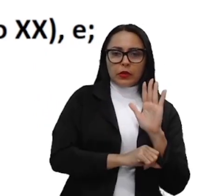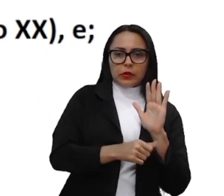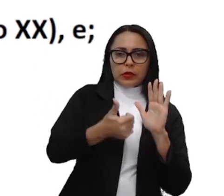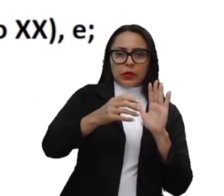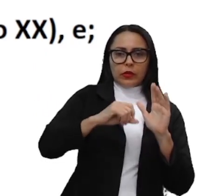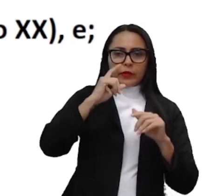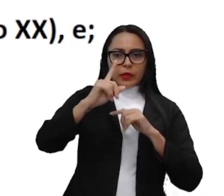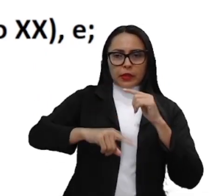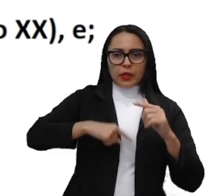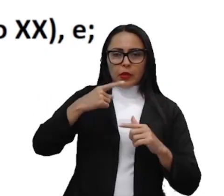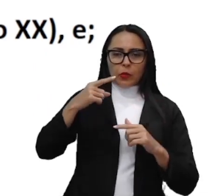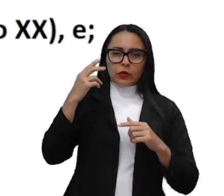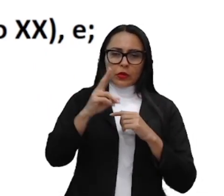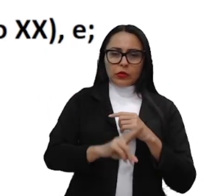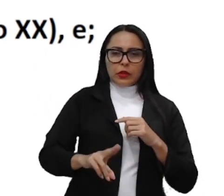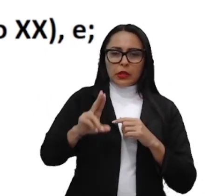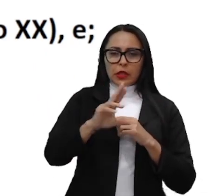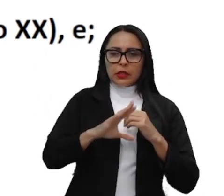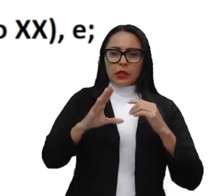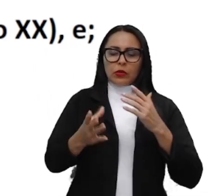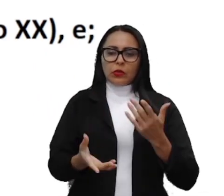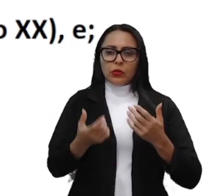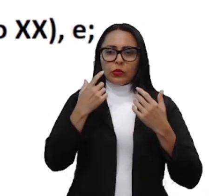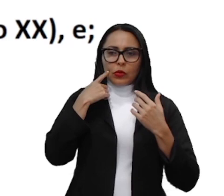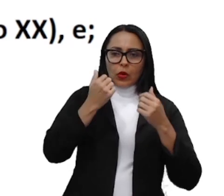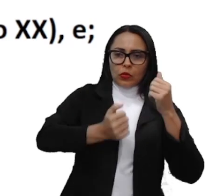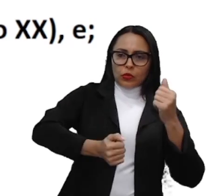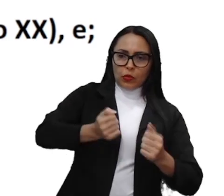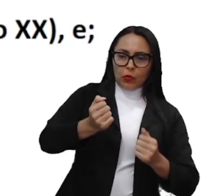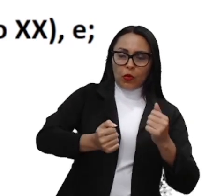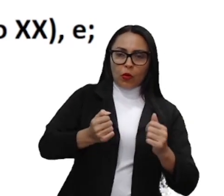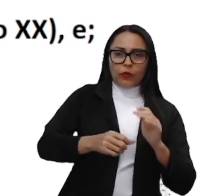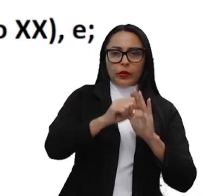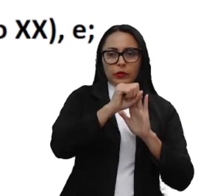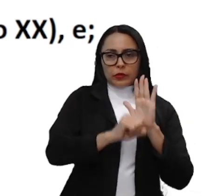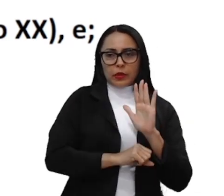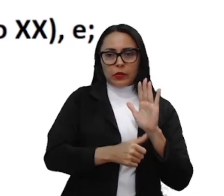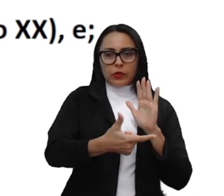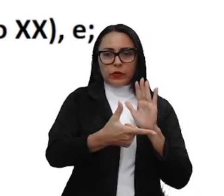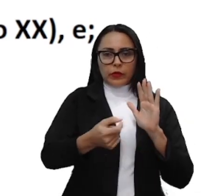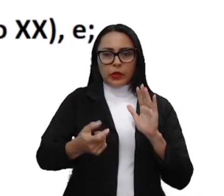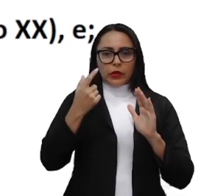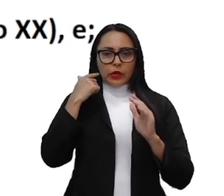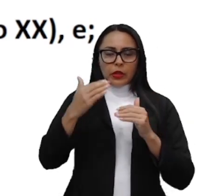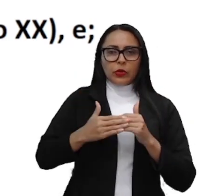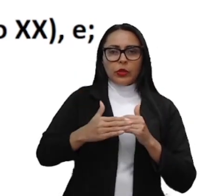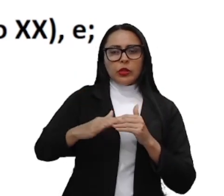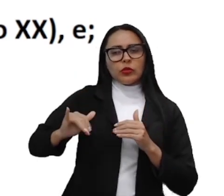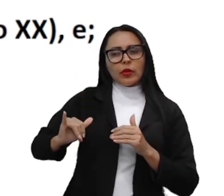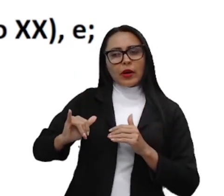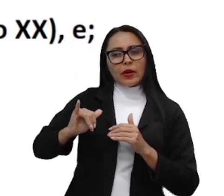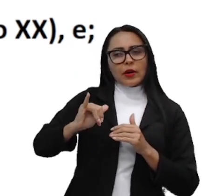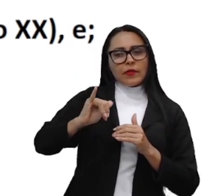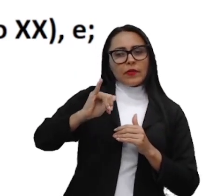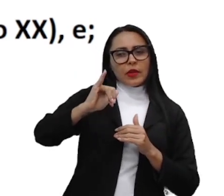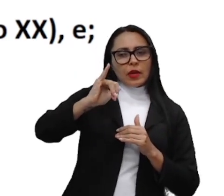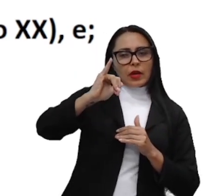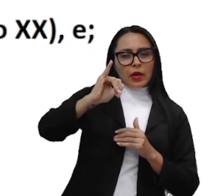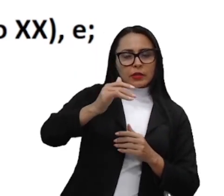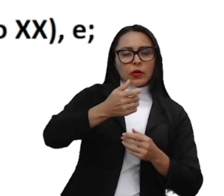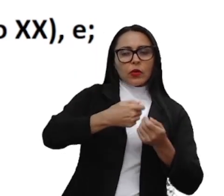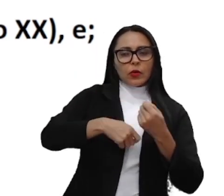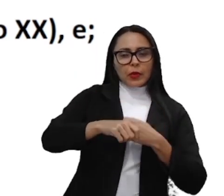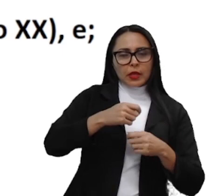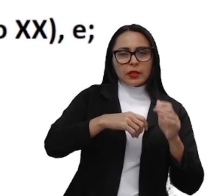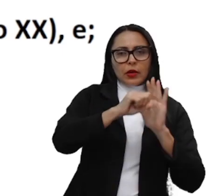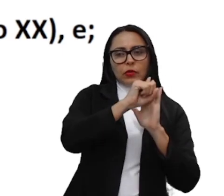depois o início da utilização comercial do automóvel no século XX e, finalmente, o início da aviação comercial, que também foi